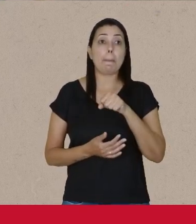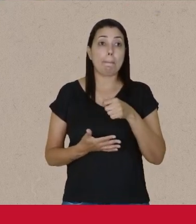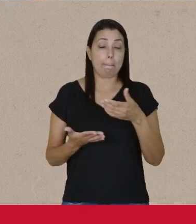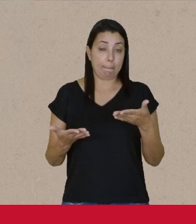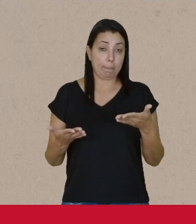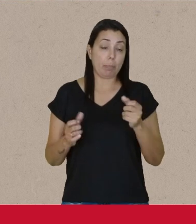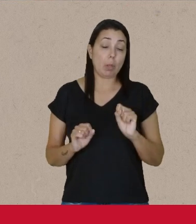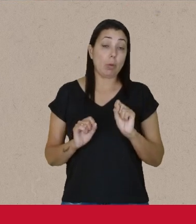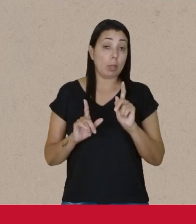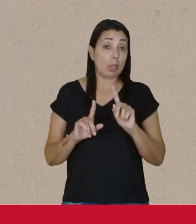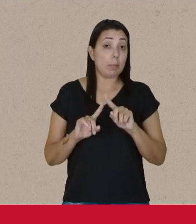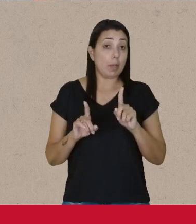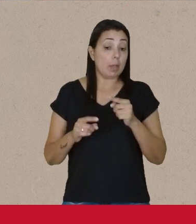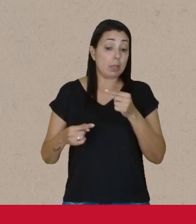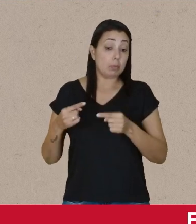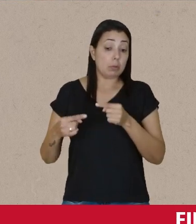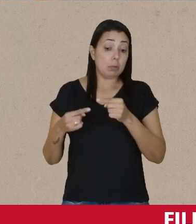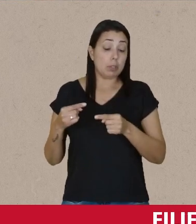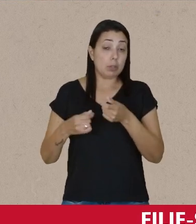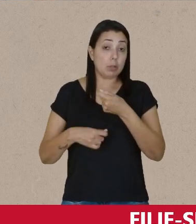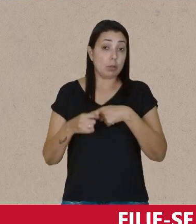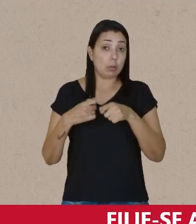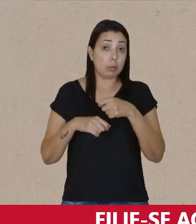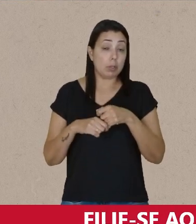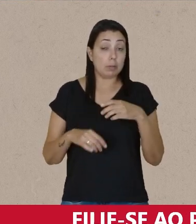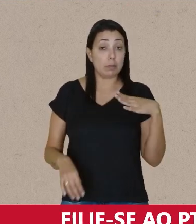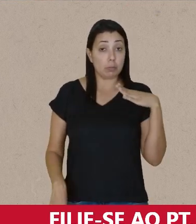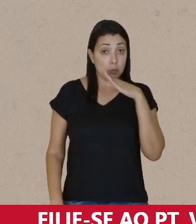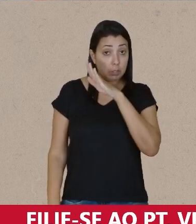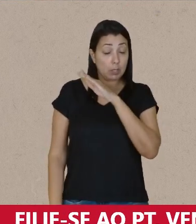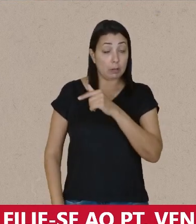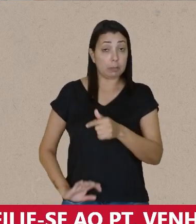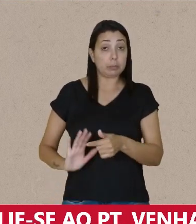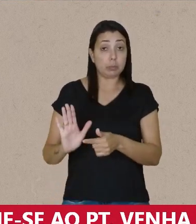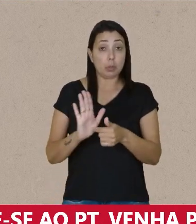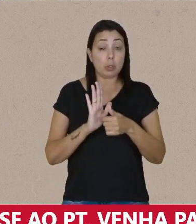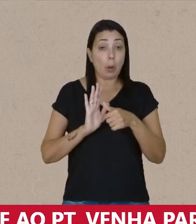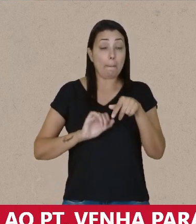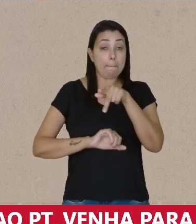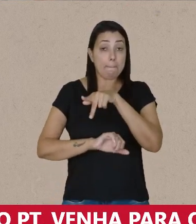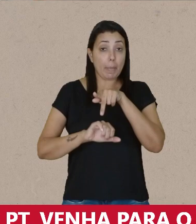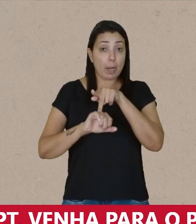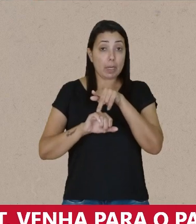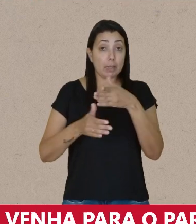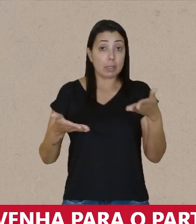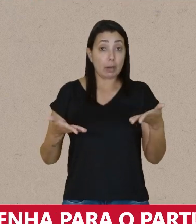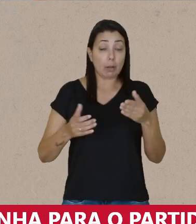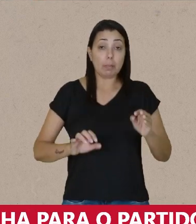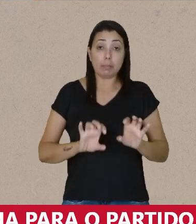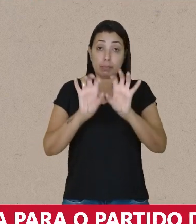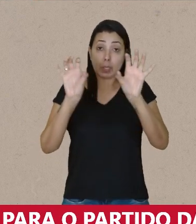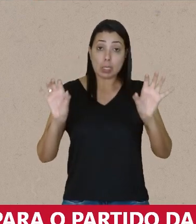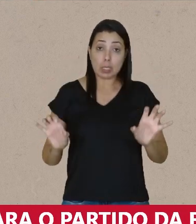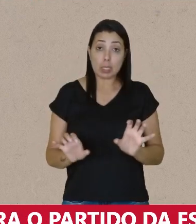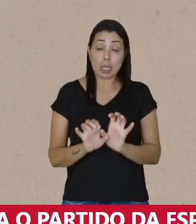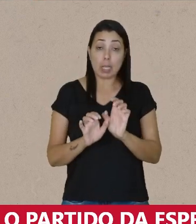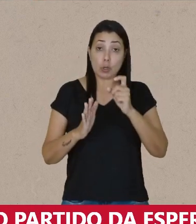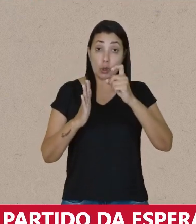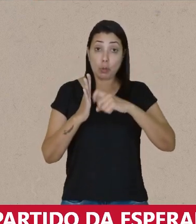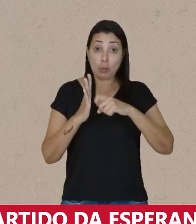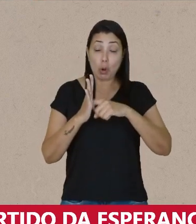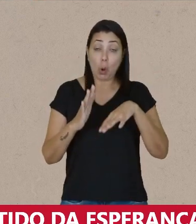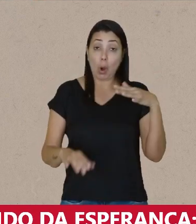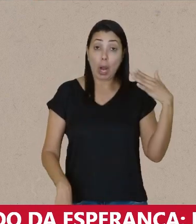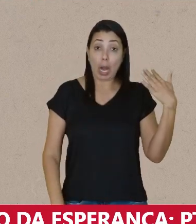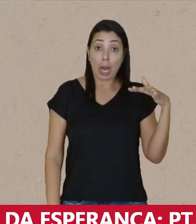Certamente. Bom, mas como a política econômica do governo Bolsonaro trouxe o país para esse quadro de alta inflação? Aí,